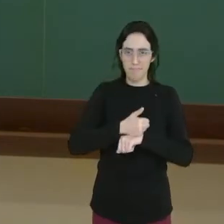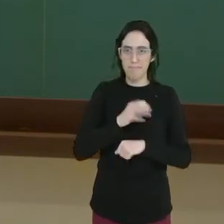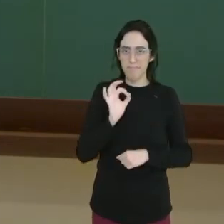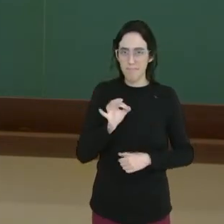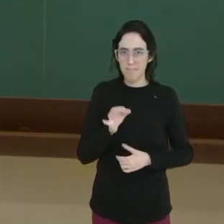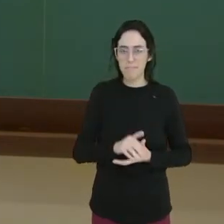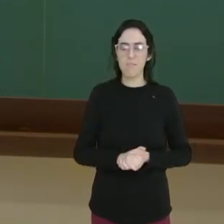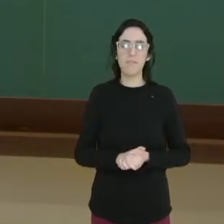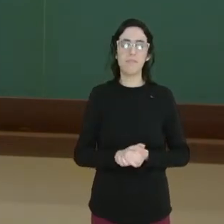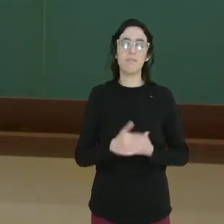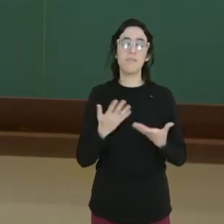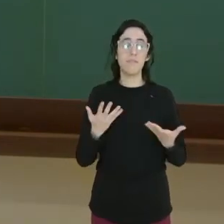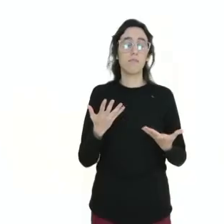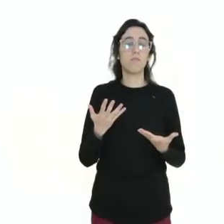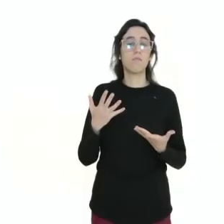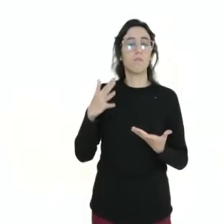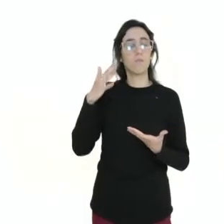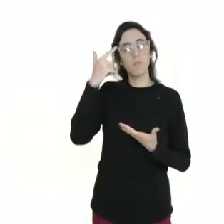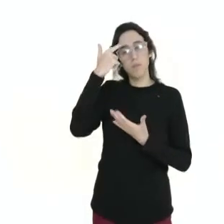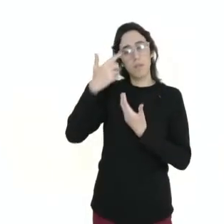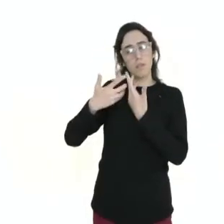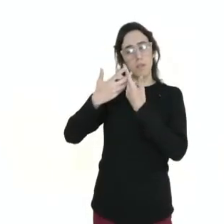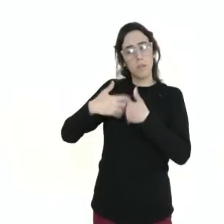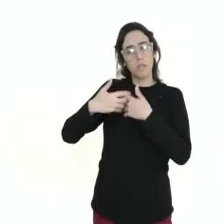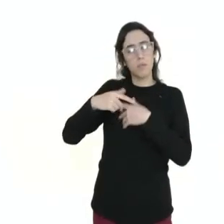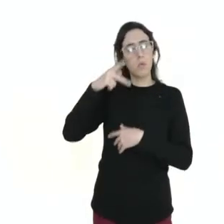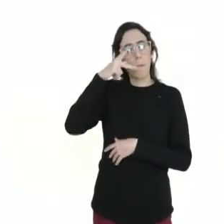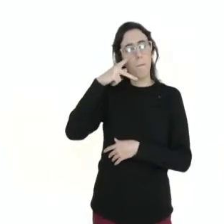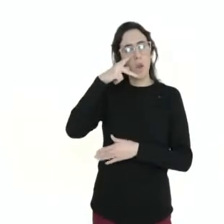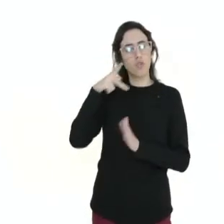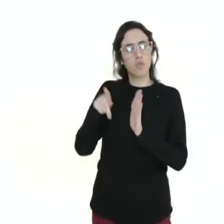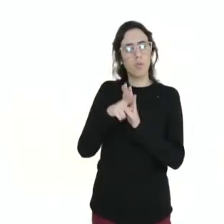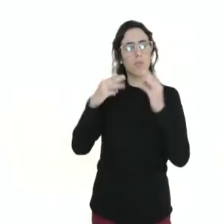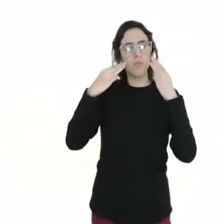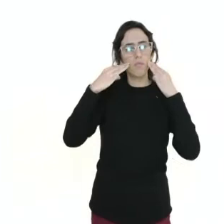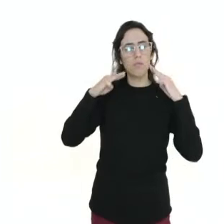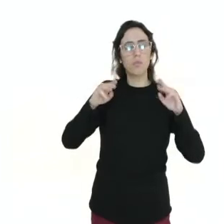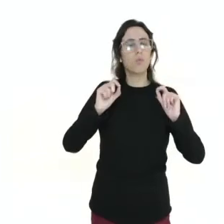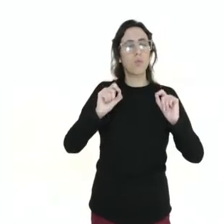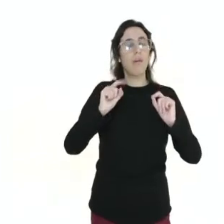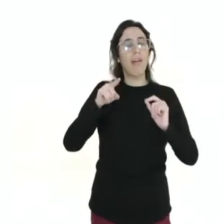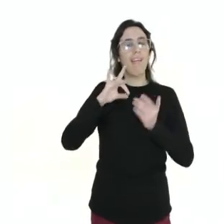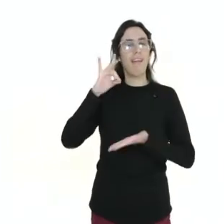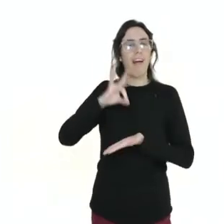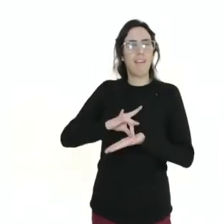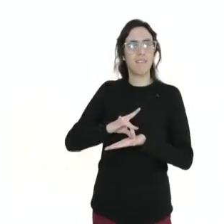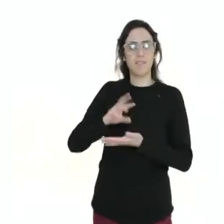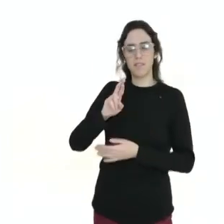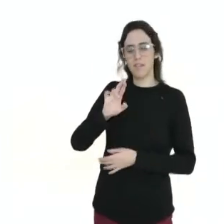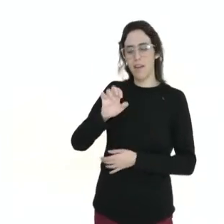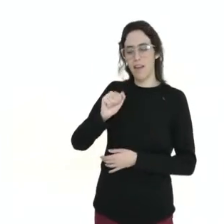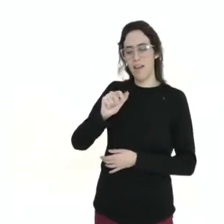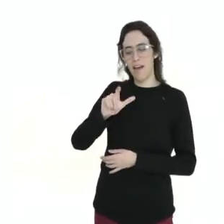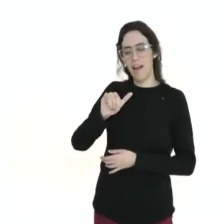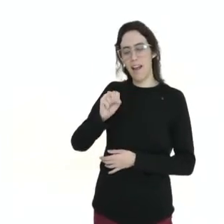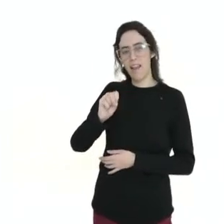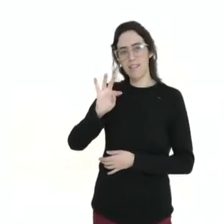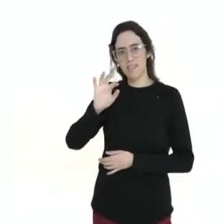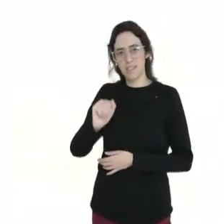Católica. O pensamento político de Maquiavel é considerado realista. Suas posições filosóficas devem